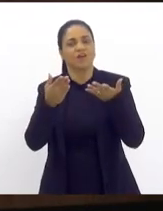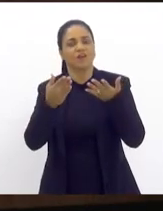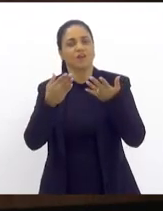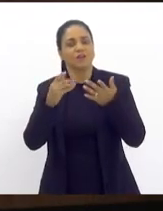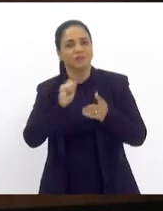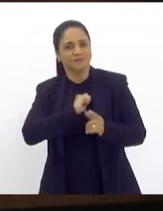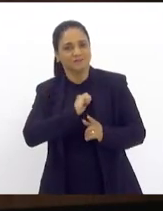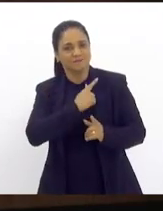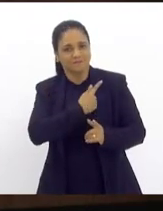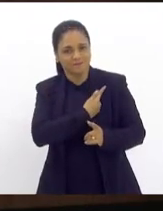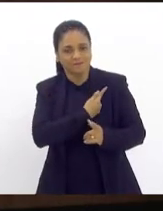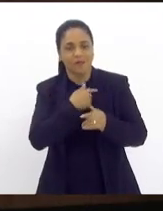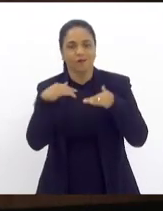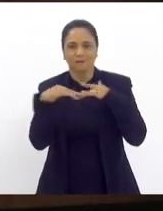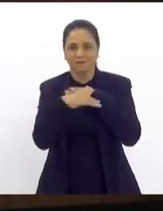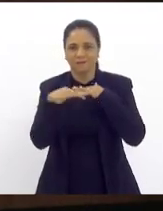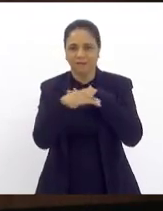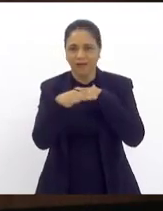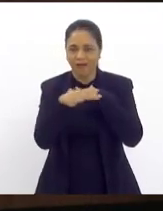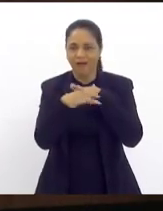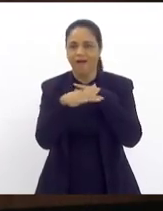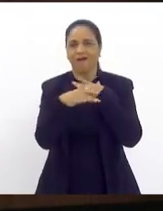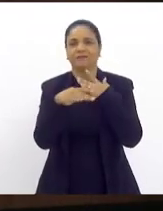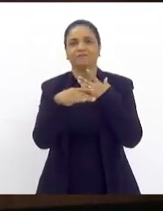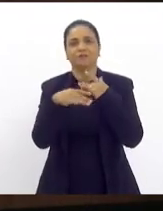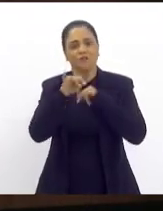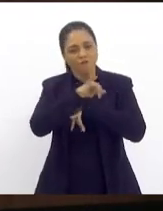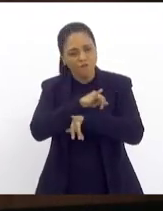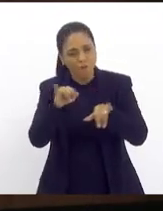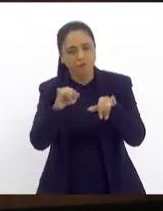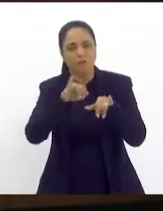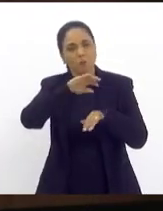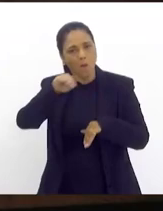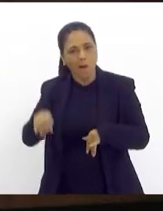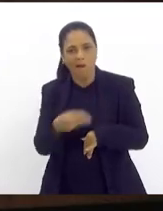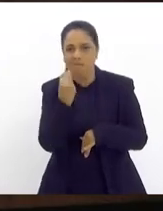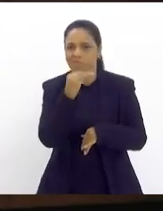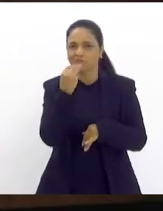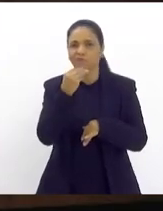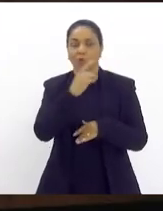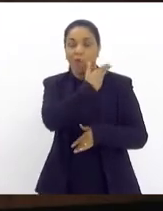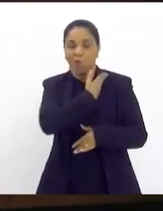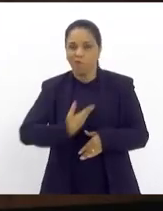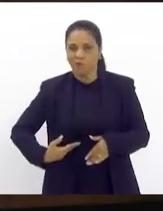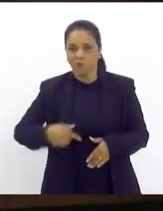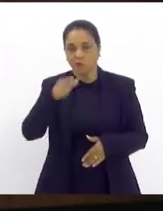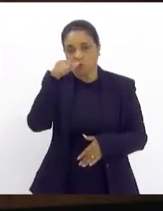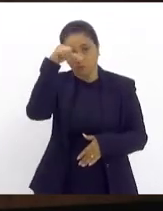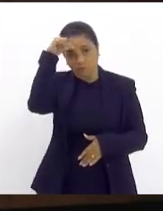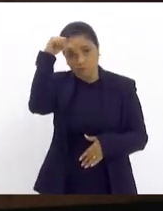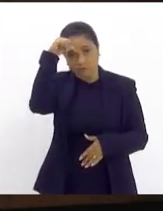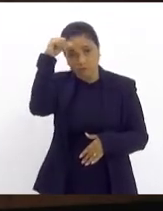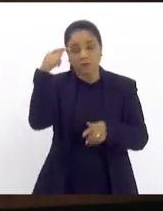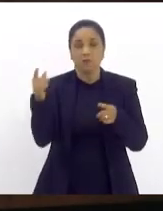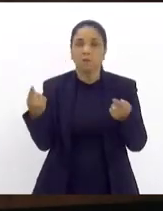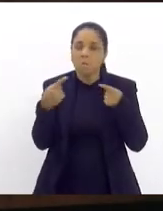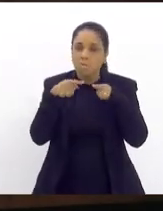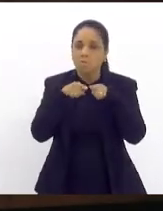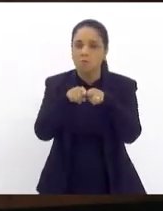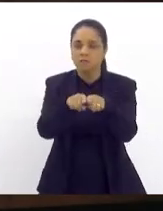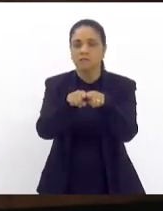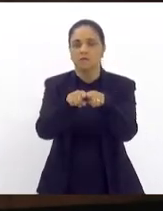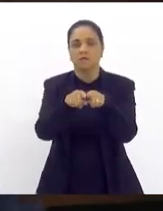eu quero aqui aproveitar para trazer as informações para esse Parlamento acho que o governador Cláudio Castro uma parceria com um prefeito